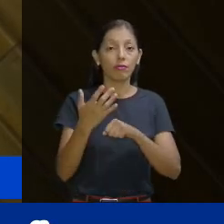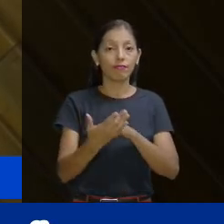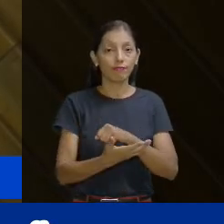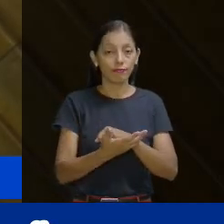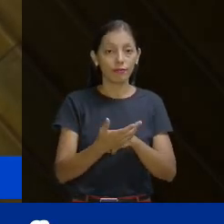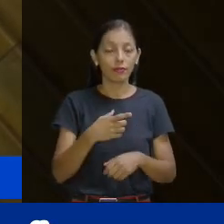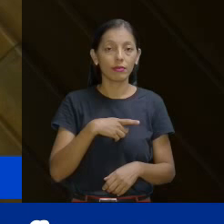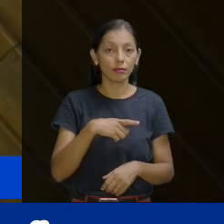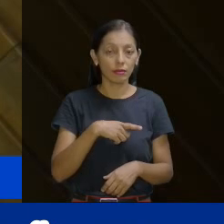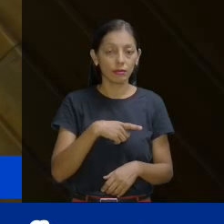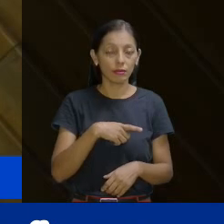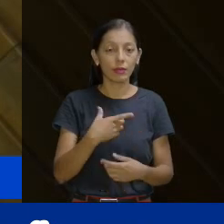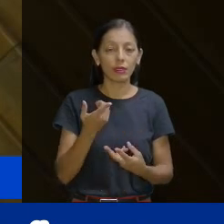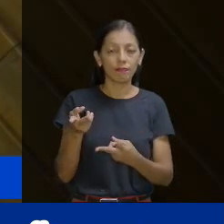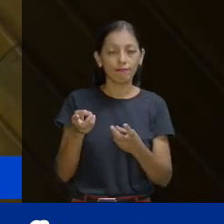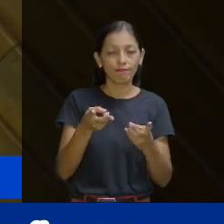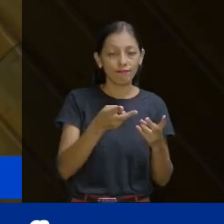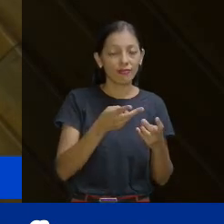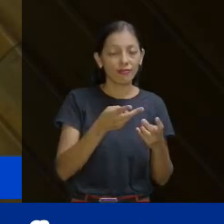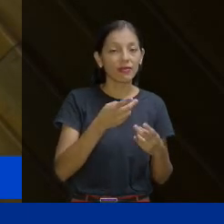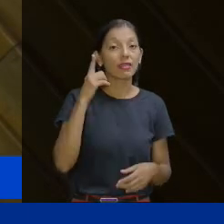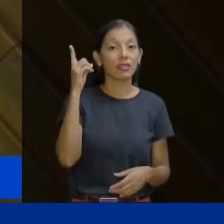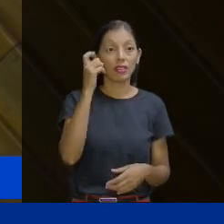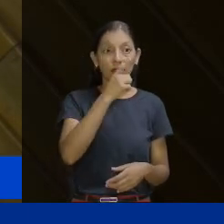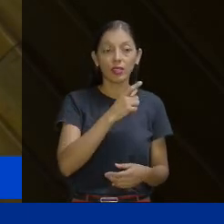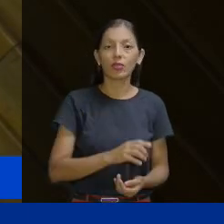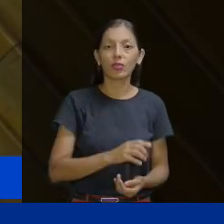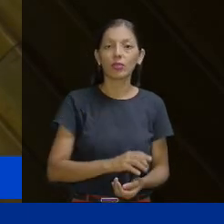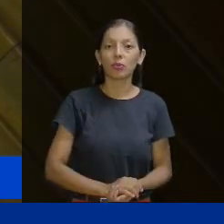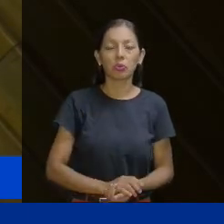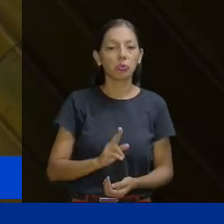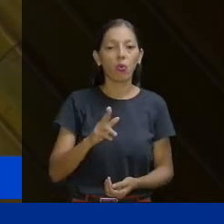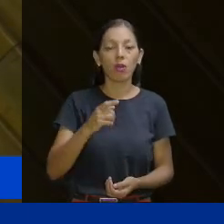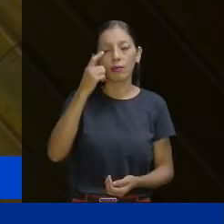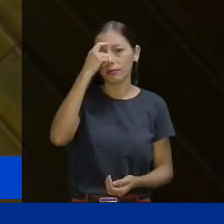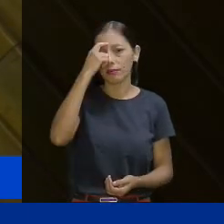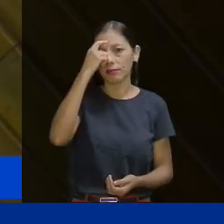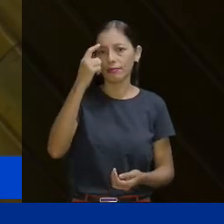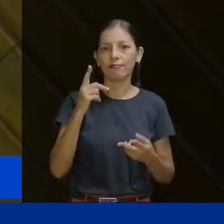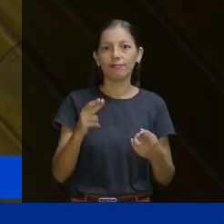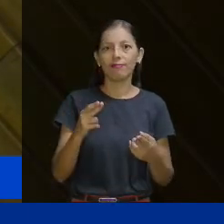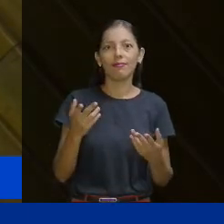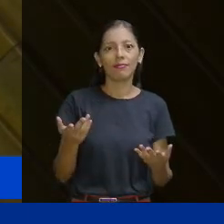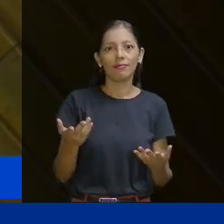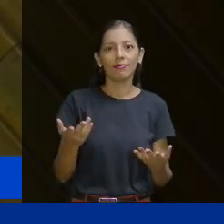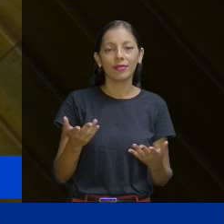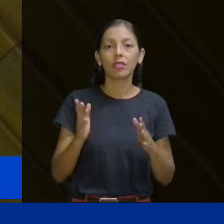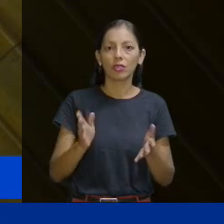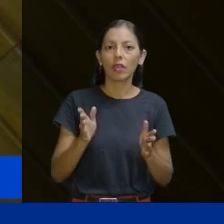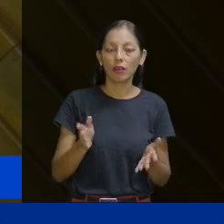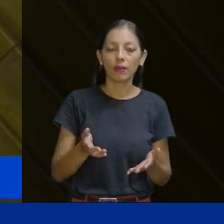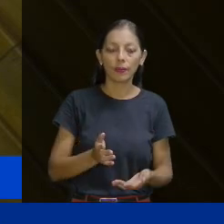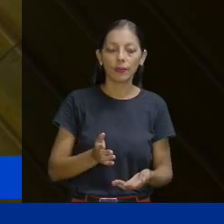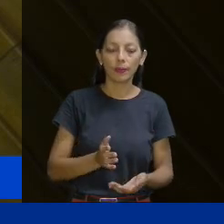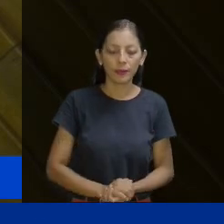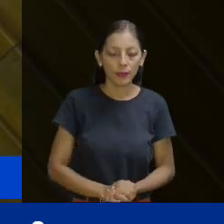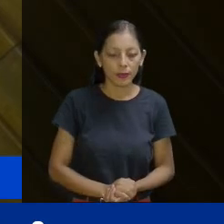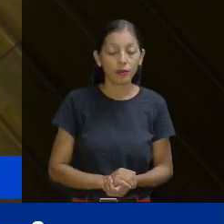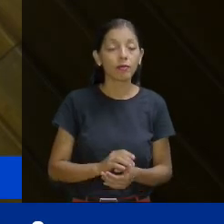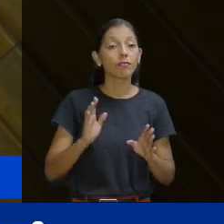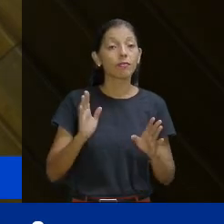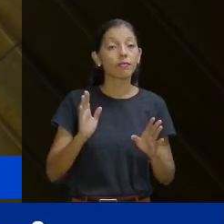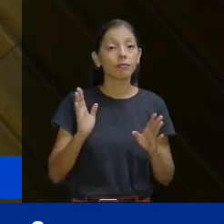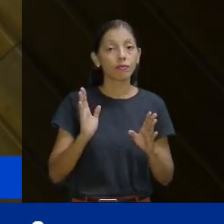nunca imaginou que fosse viver uma situação como aquela. Nós tivemos, inclusive, que adiar